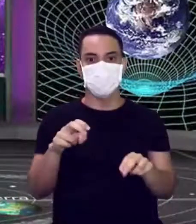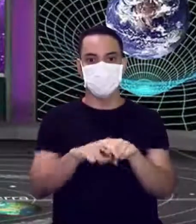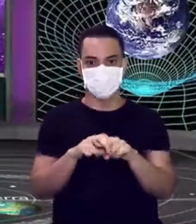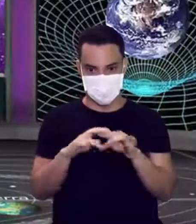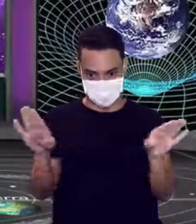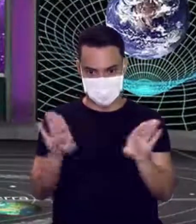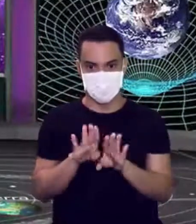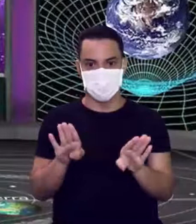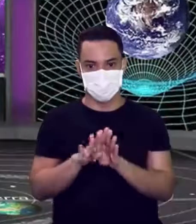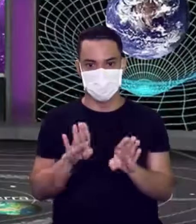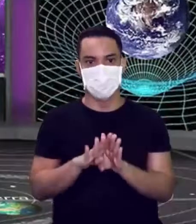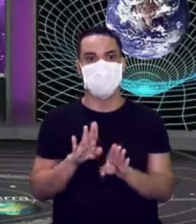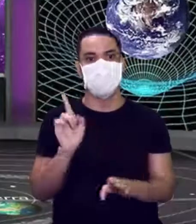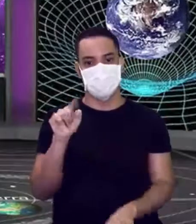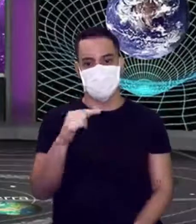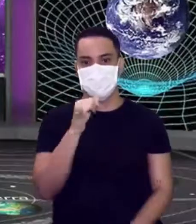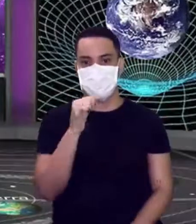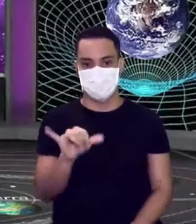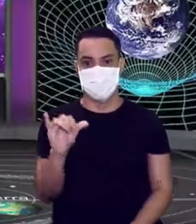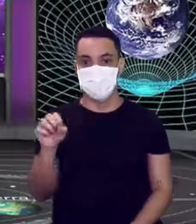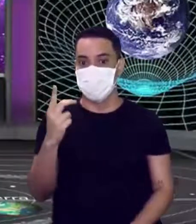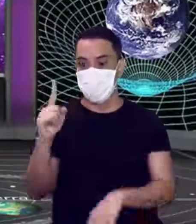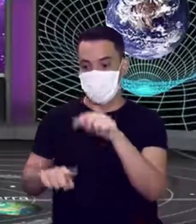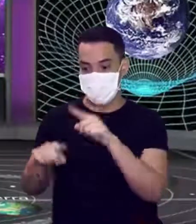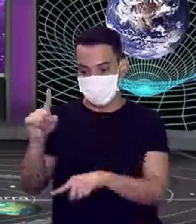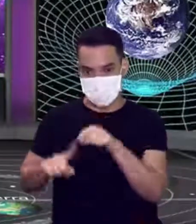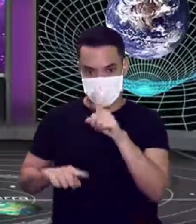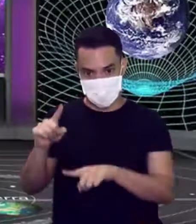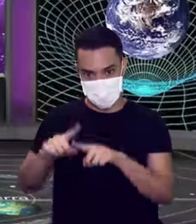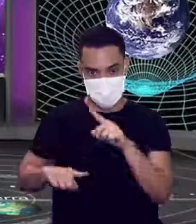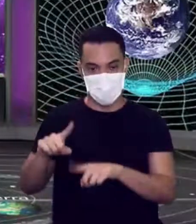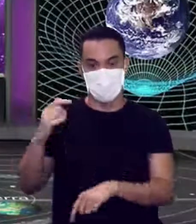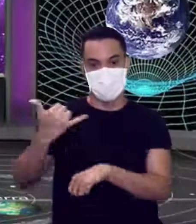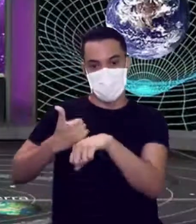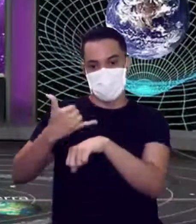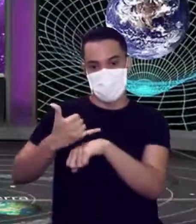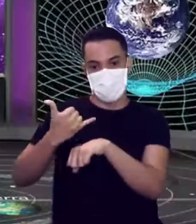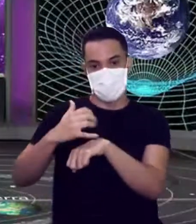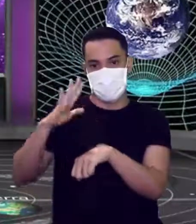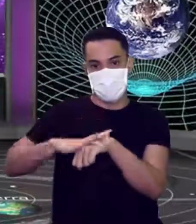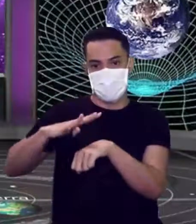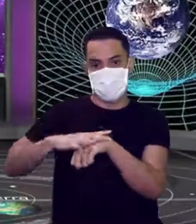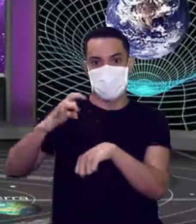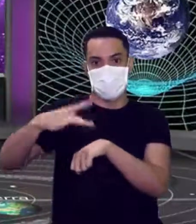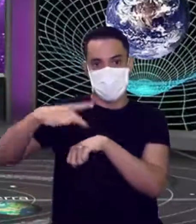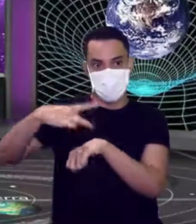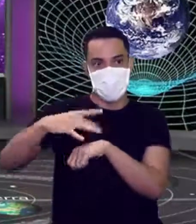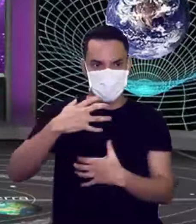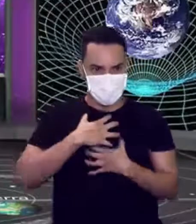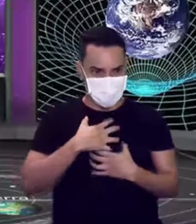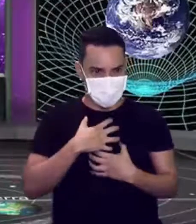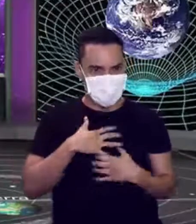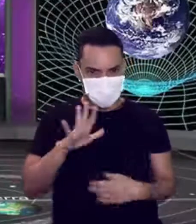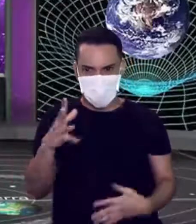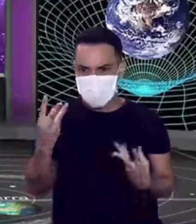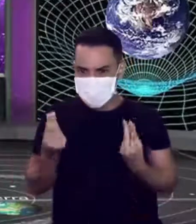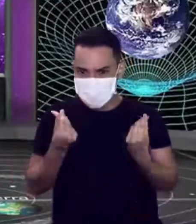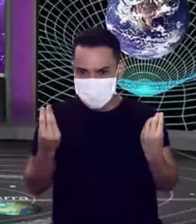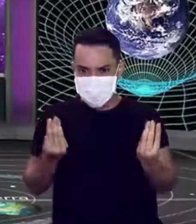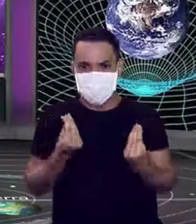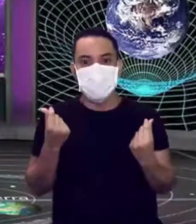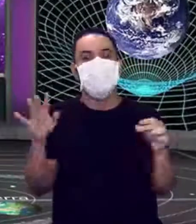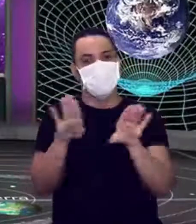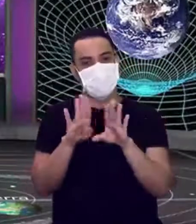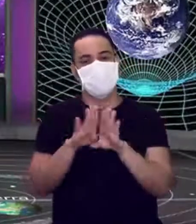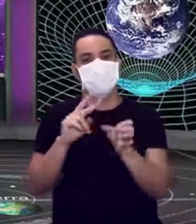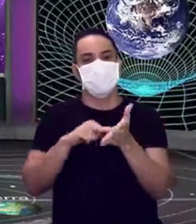eletricidade estática. Ou quando você toca em objetos de metal e você sente aquele choquinho, você já tiver essa sensação, também